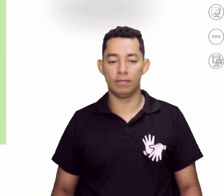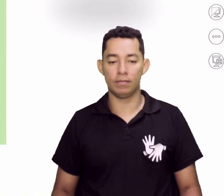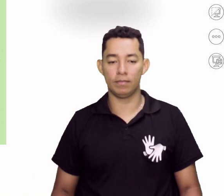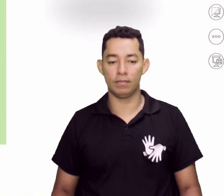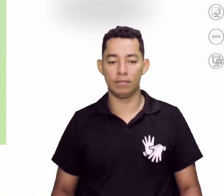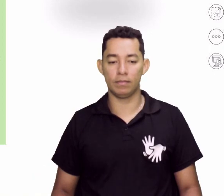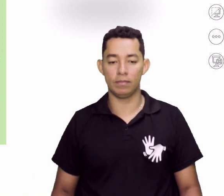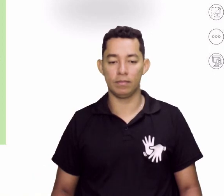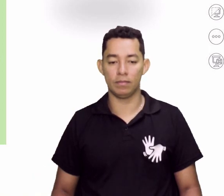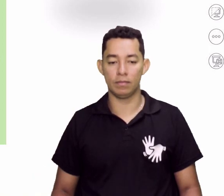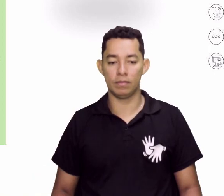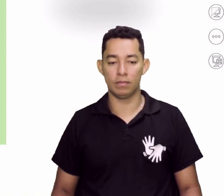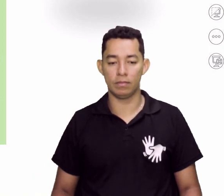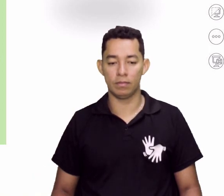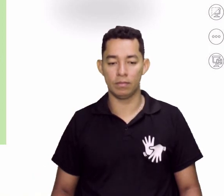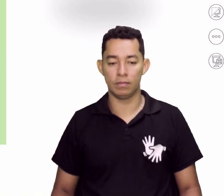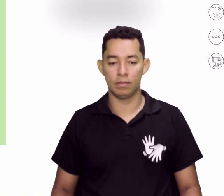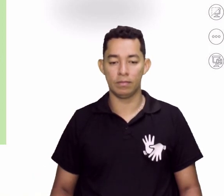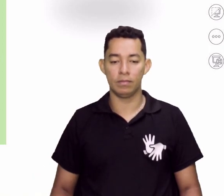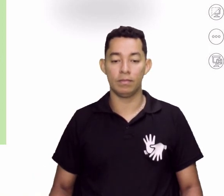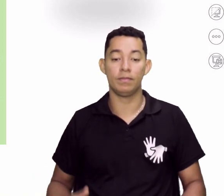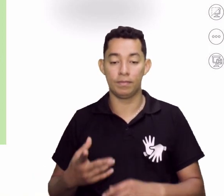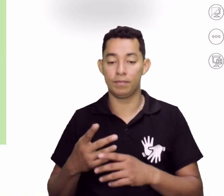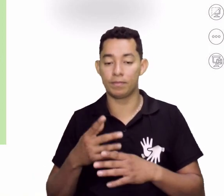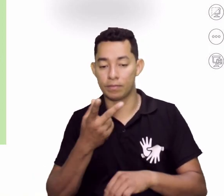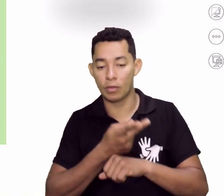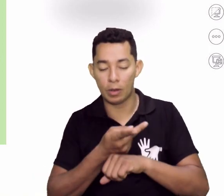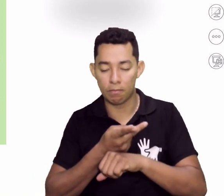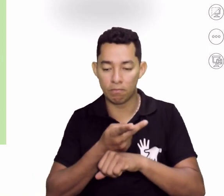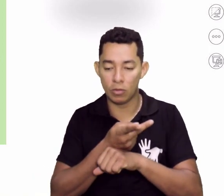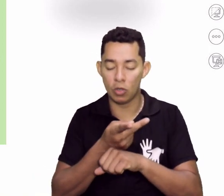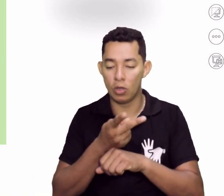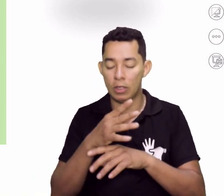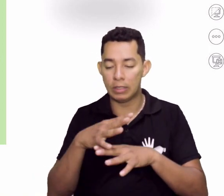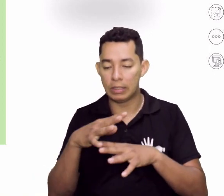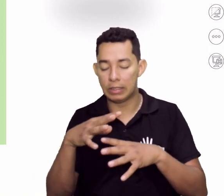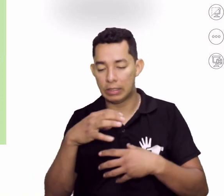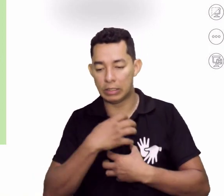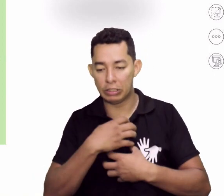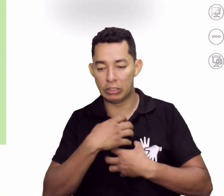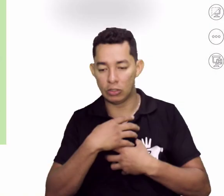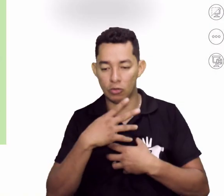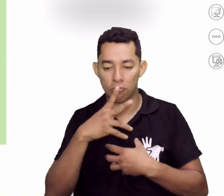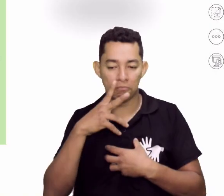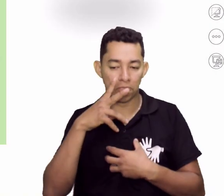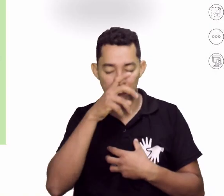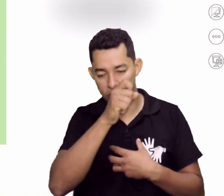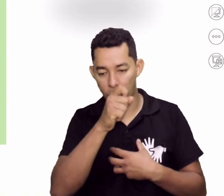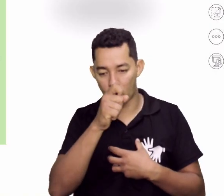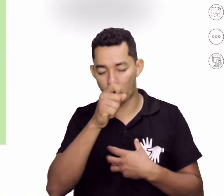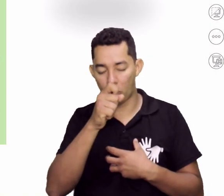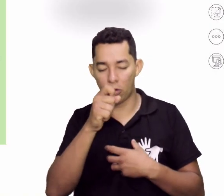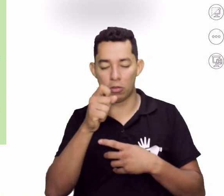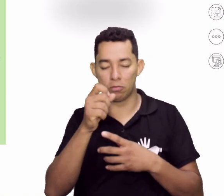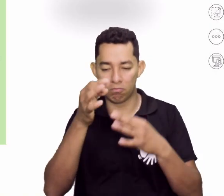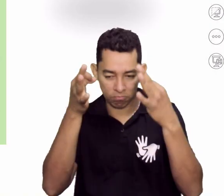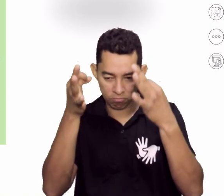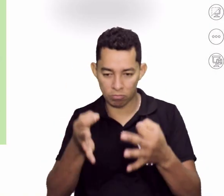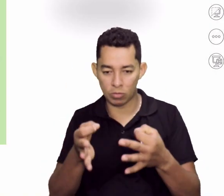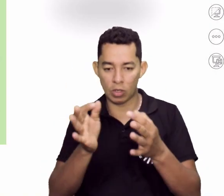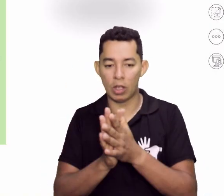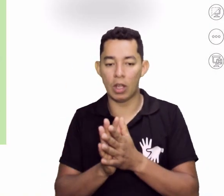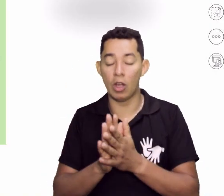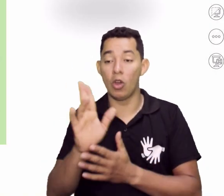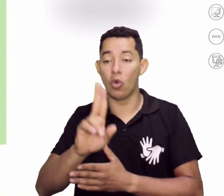mais direto, né? Busca de precisão nas formas, uso de formas abstratas. Então, formas abstratas são